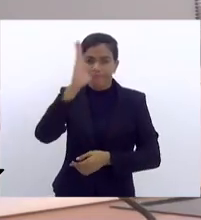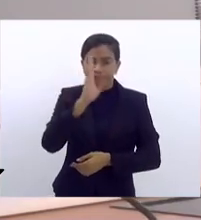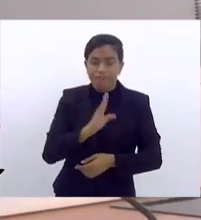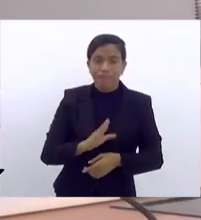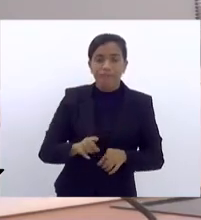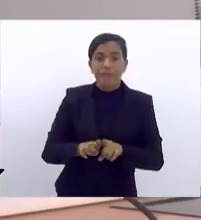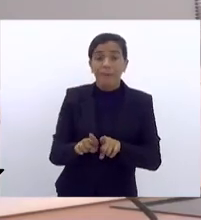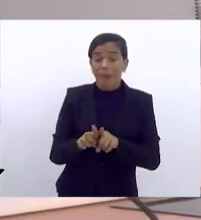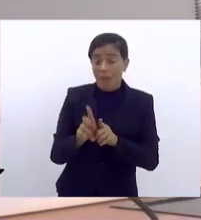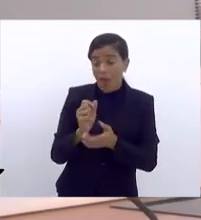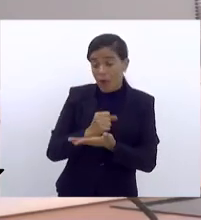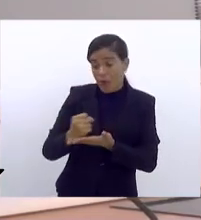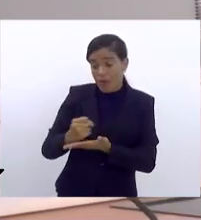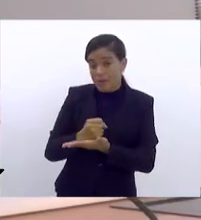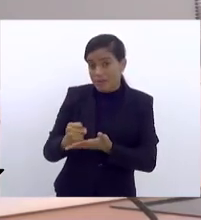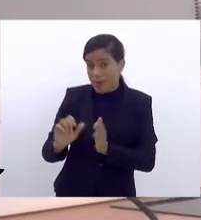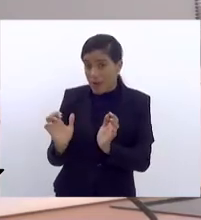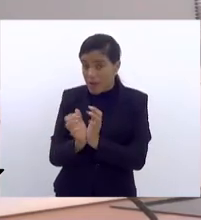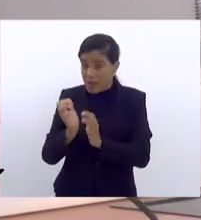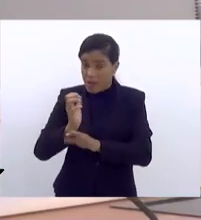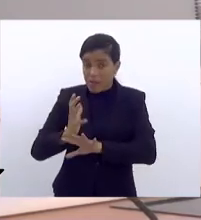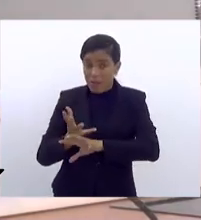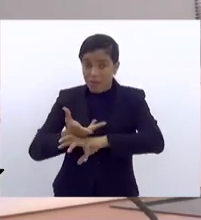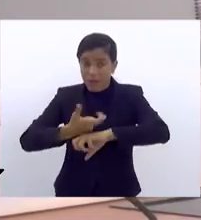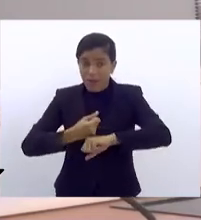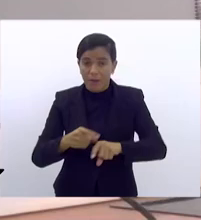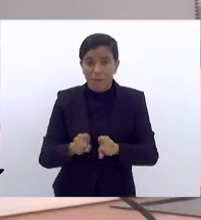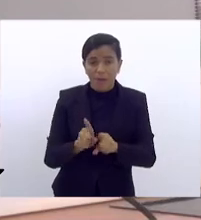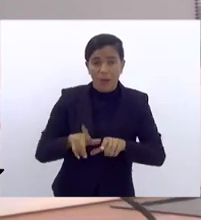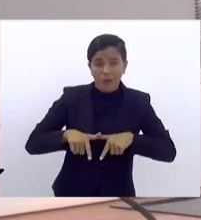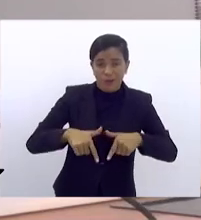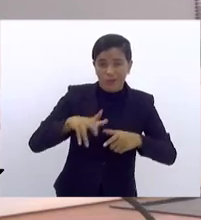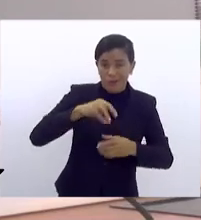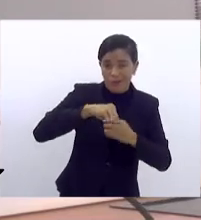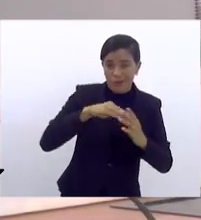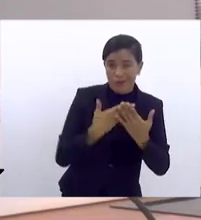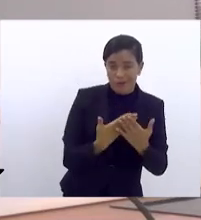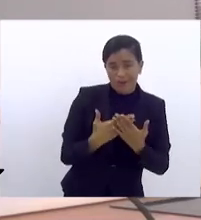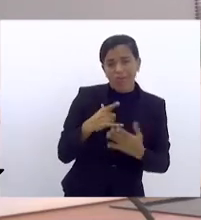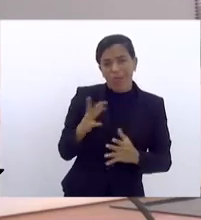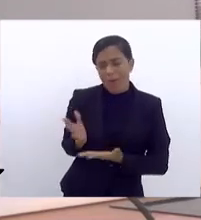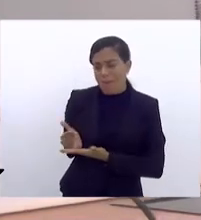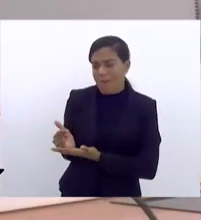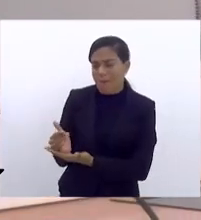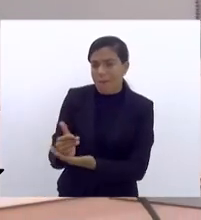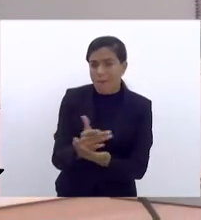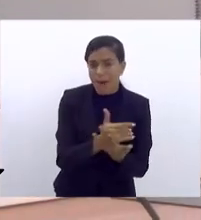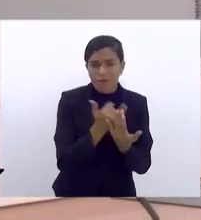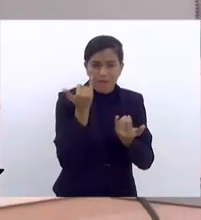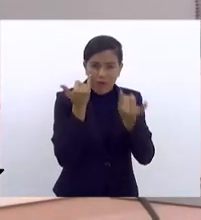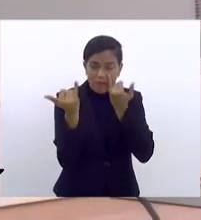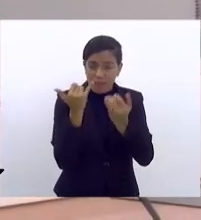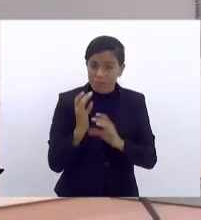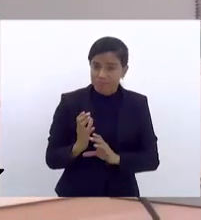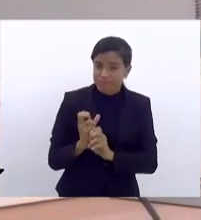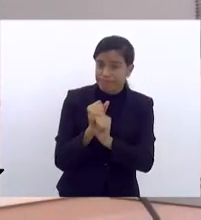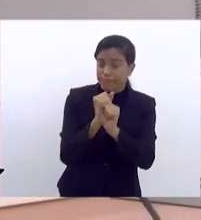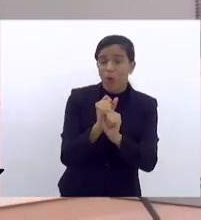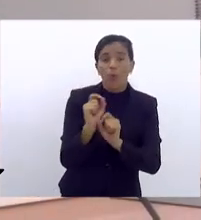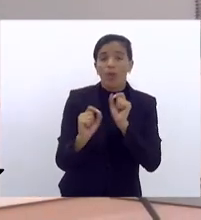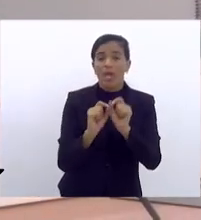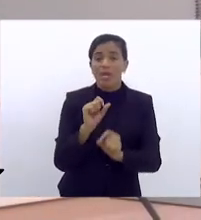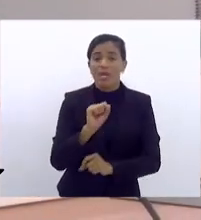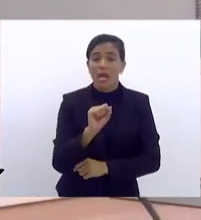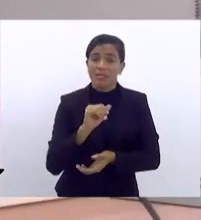contratação tanto já falado aqui de equipes multidisciplinares para atuação nas escolas e a gente tem um levantamento já há algum tempo atrás de que a